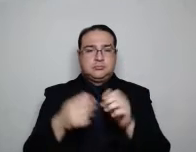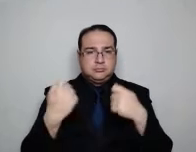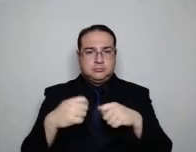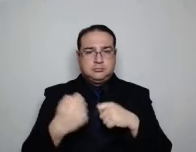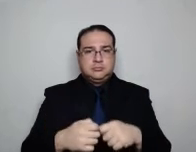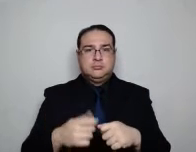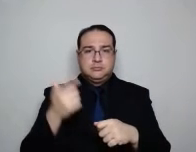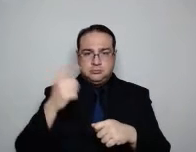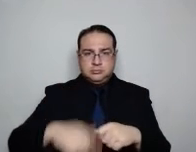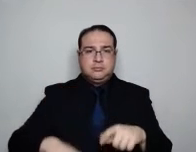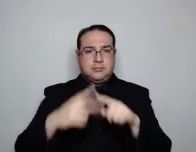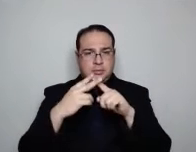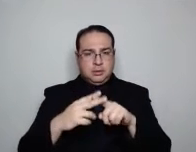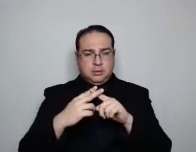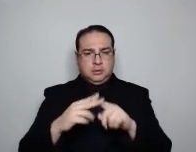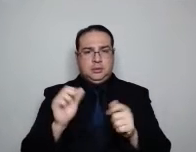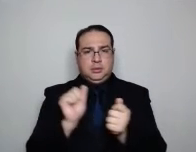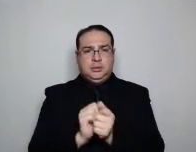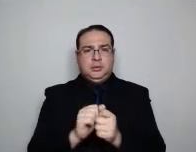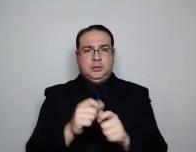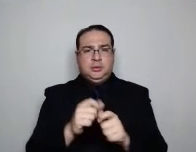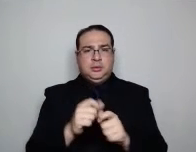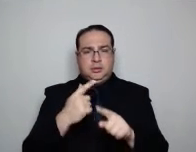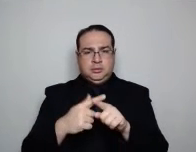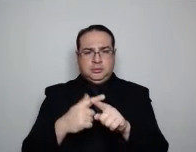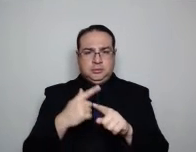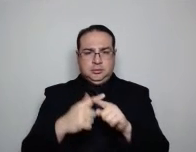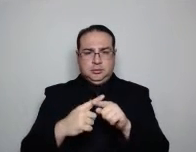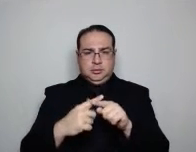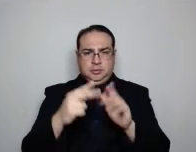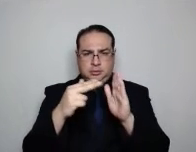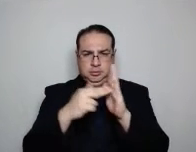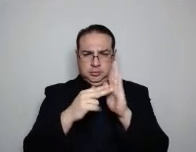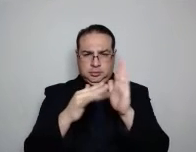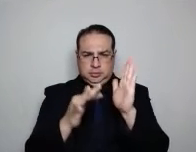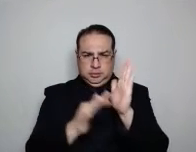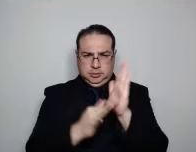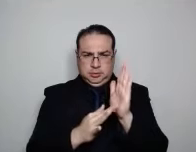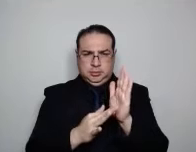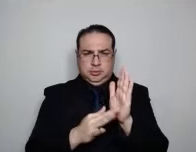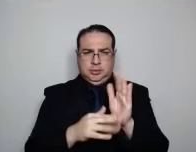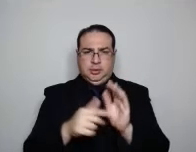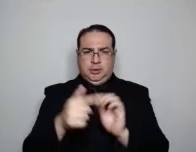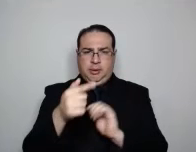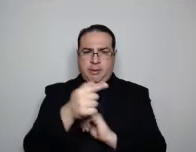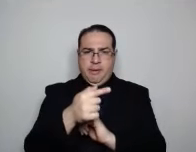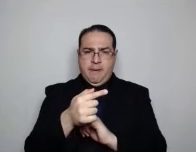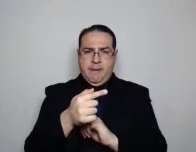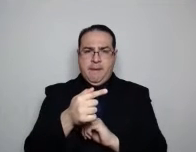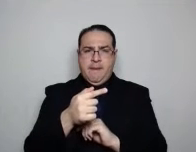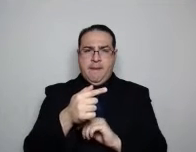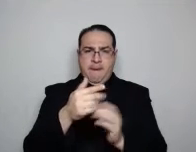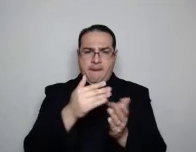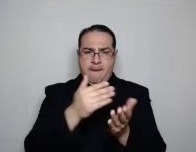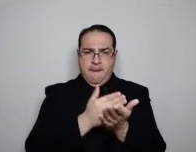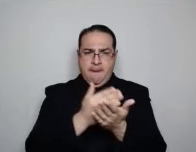reformada para que essas notas que em sede de primeiro grau, mesmo havendo